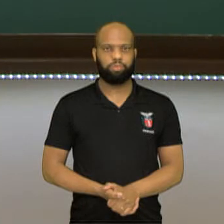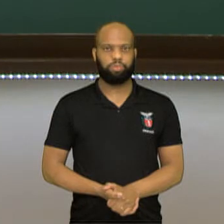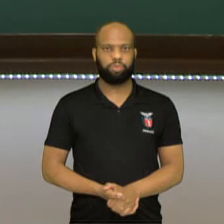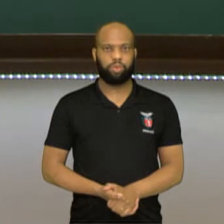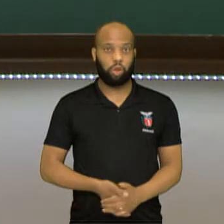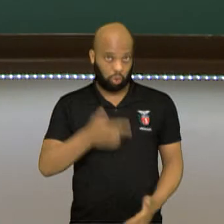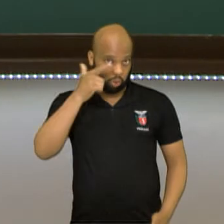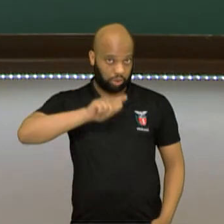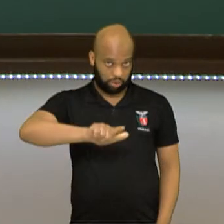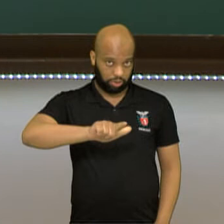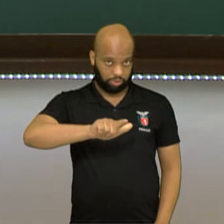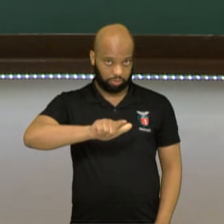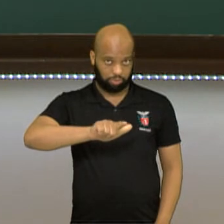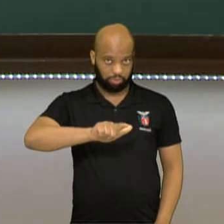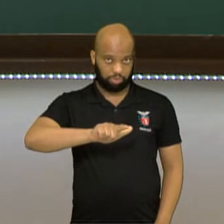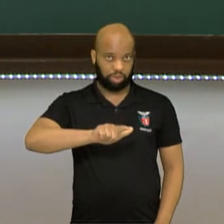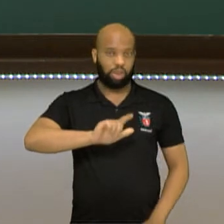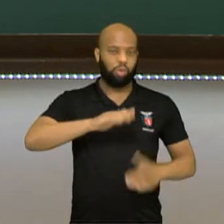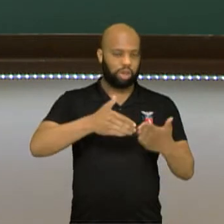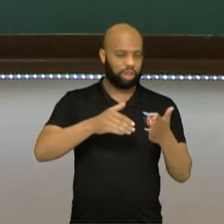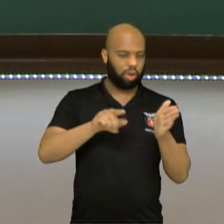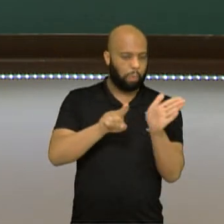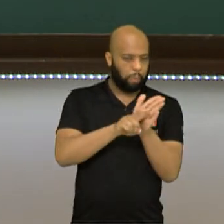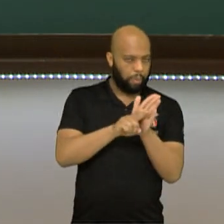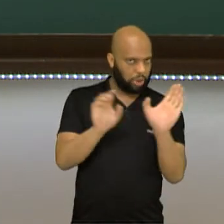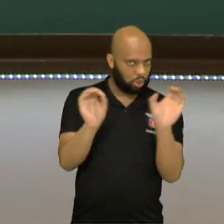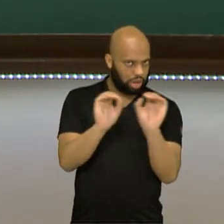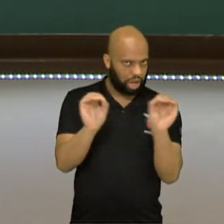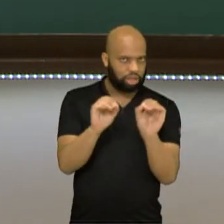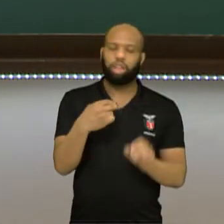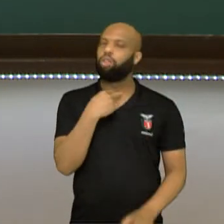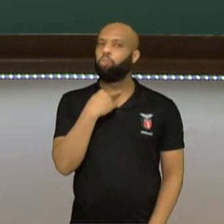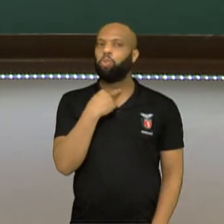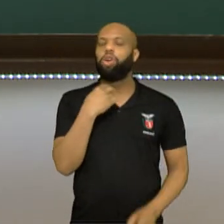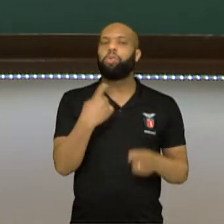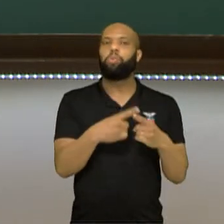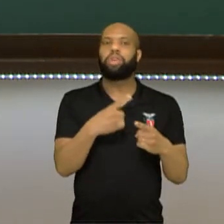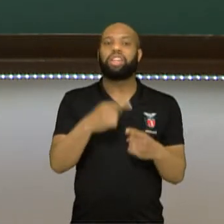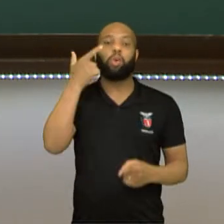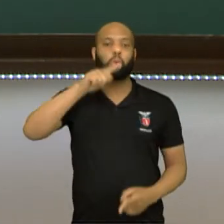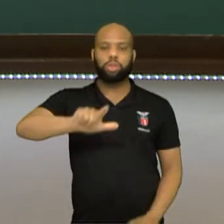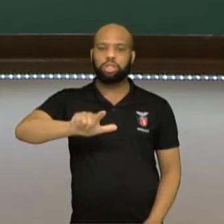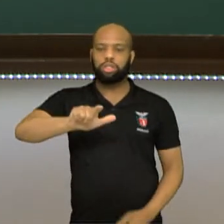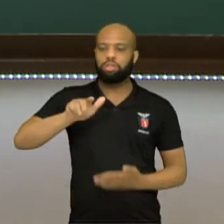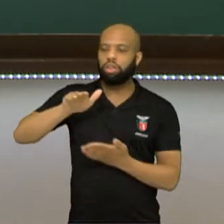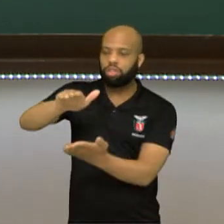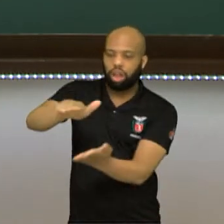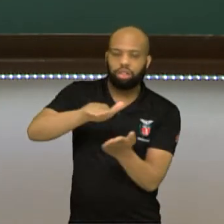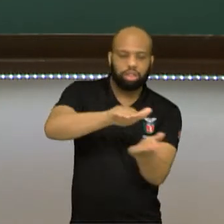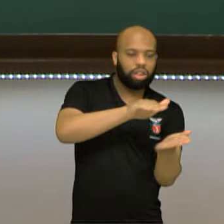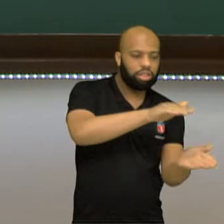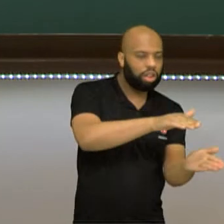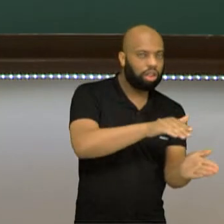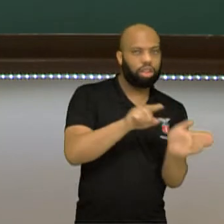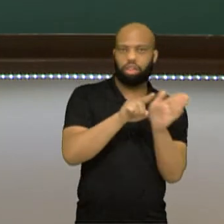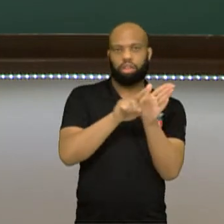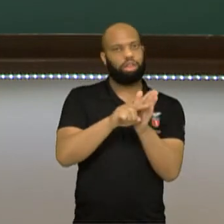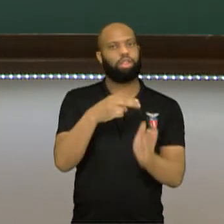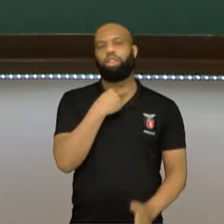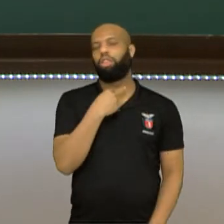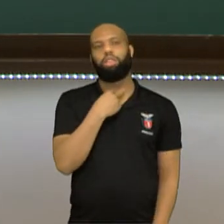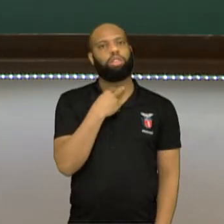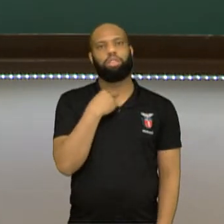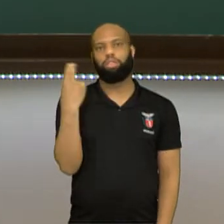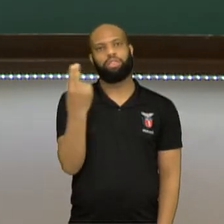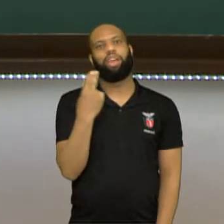Deu certo aí? Não apareceu nenhum valor negativo no final? Nem pode, né? Porque eles estão ganhando um prêmio, então não pode aparecer valor negativo, concorda?